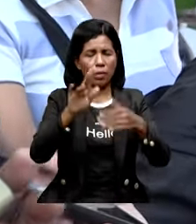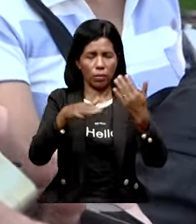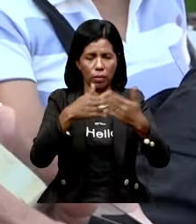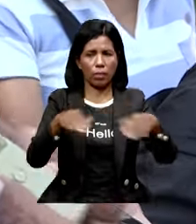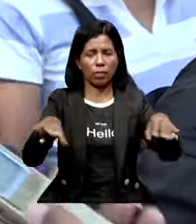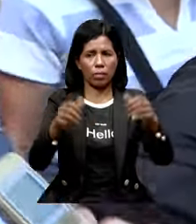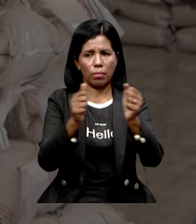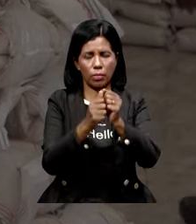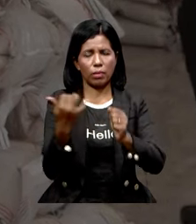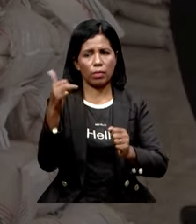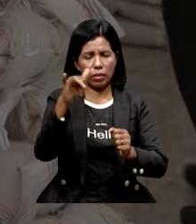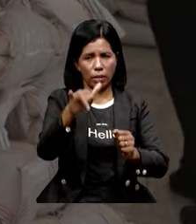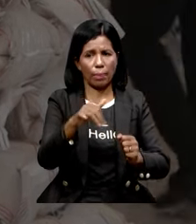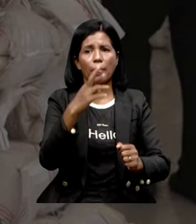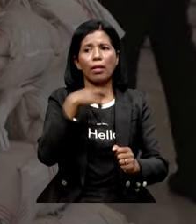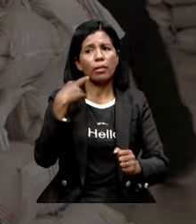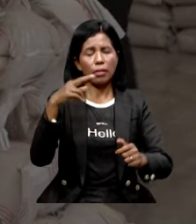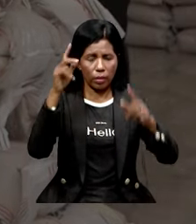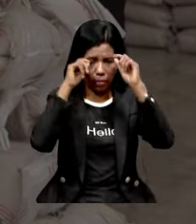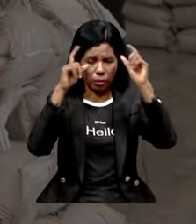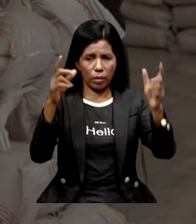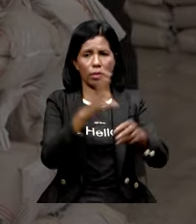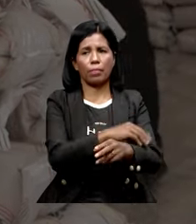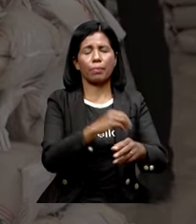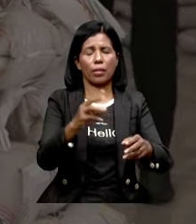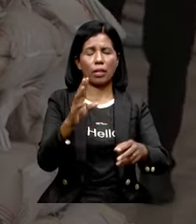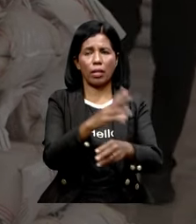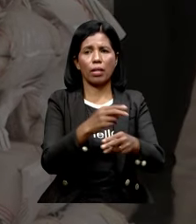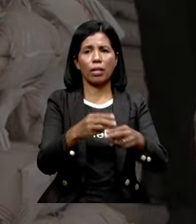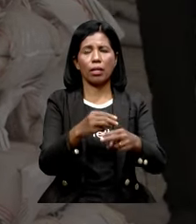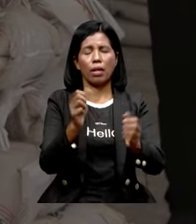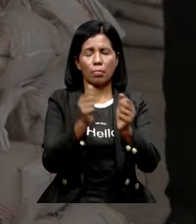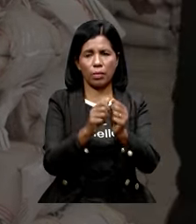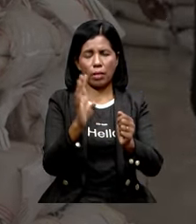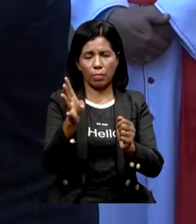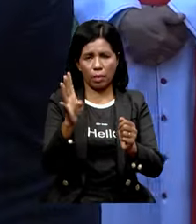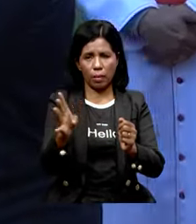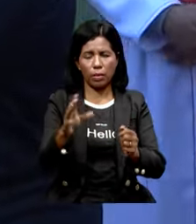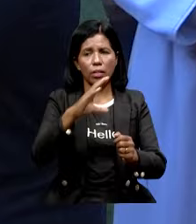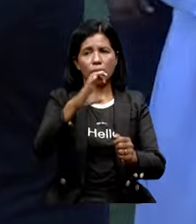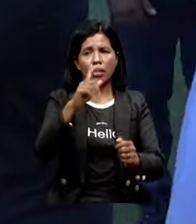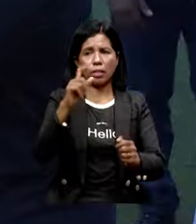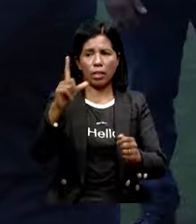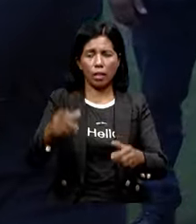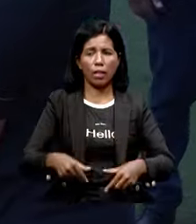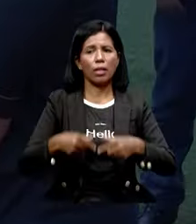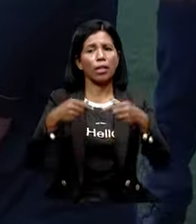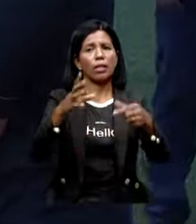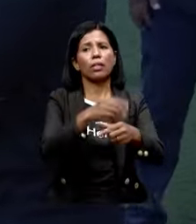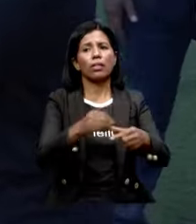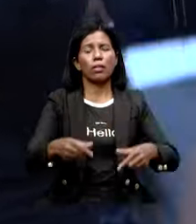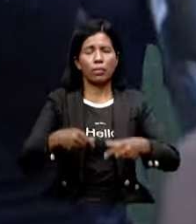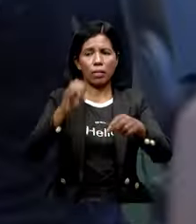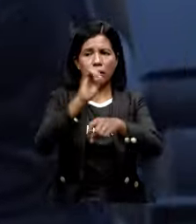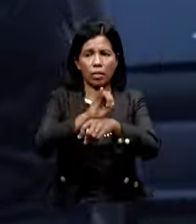ha mutu kosira. Enquanto fosse original Timor Leste o marca Manaboto ne lada hat nulu ne besis itel ha lo lançamento ne se oferece